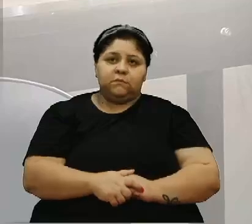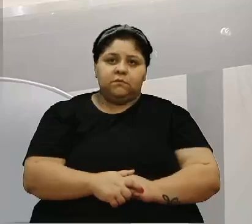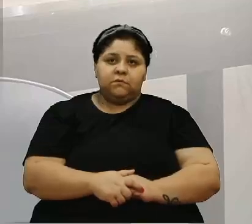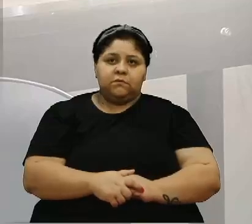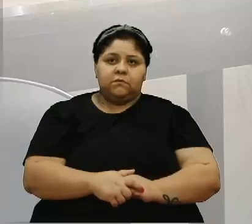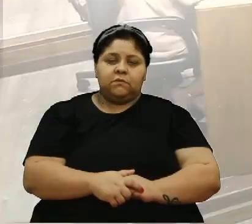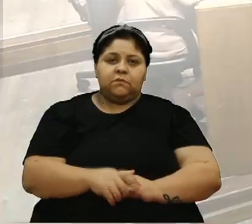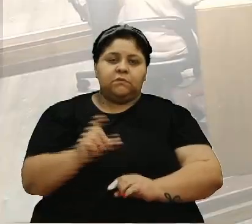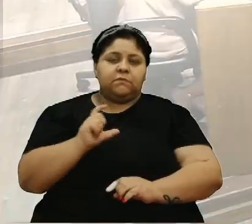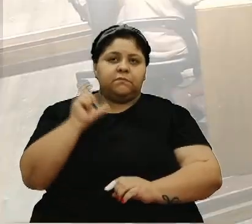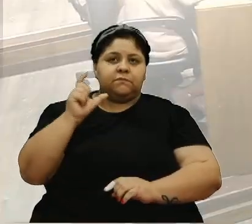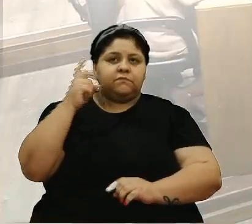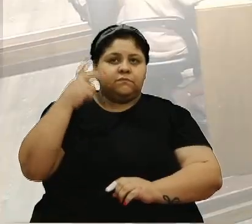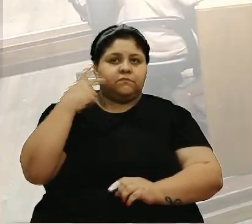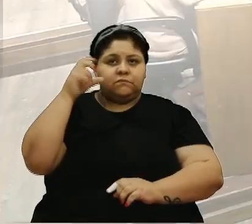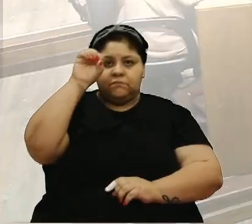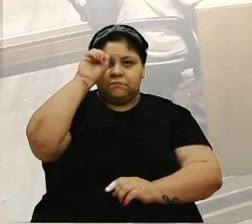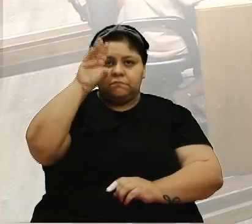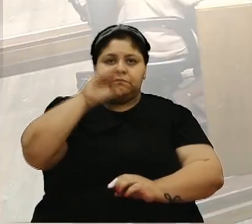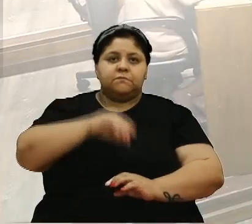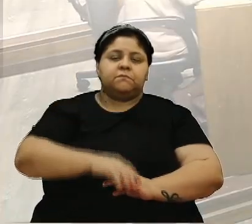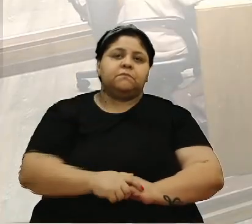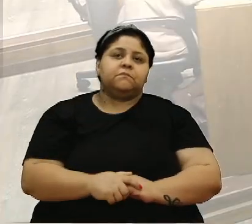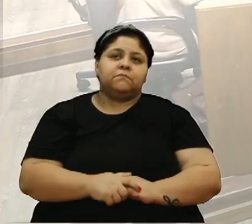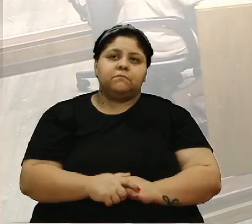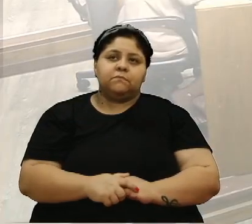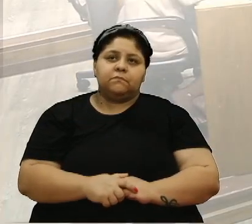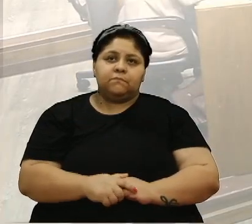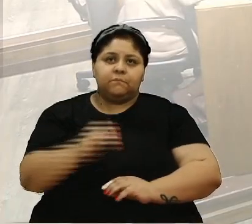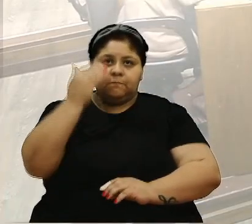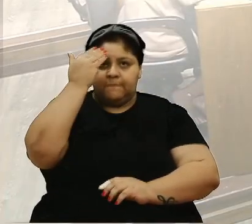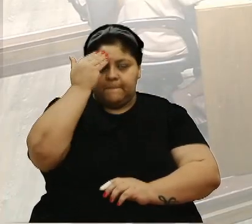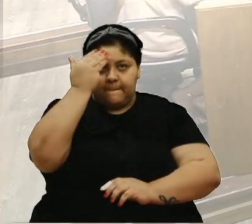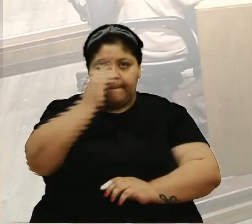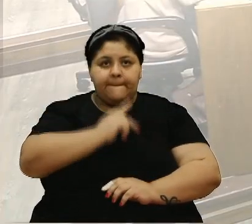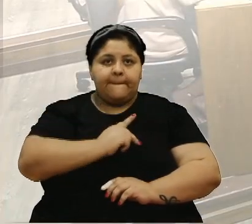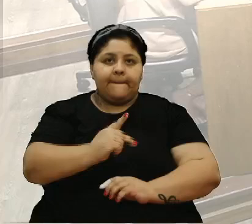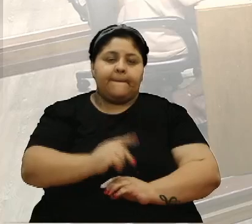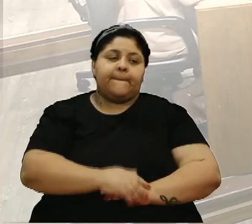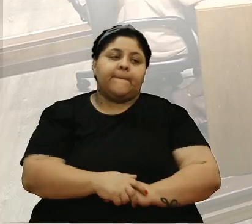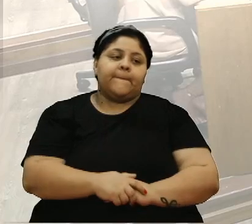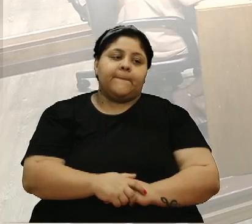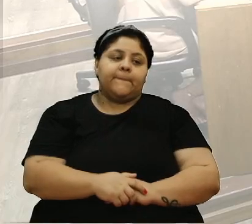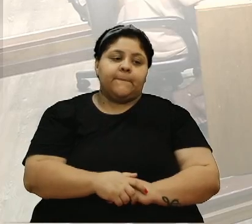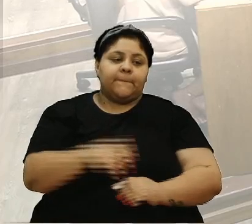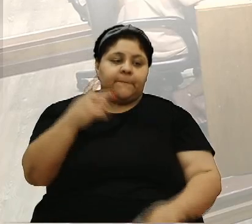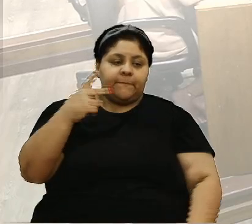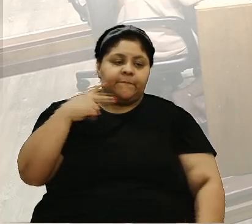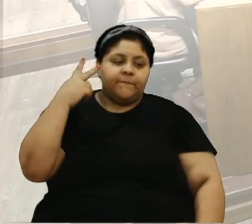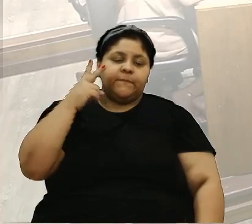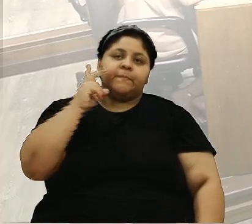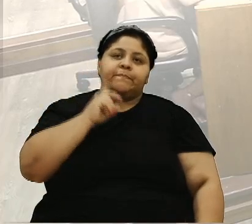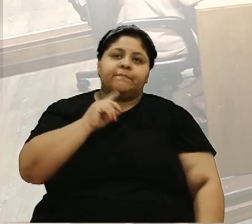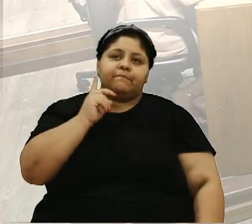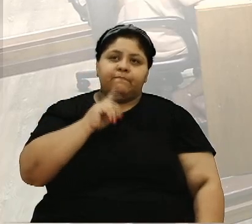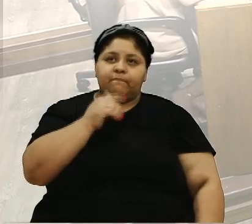Obrigado. Com a palavra, vereador Fiuza. Obrigado, senhor presidente em exercício, vereador Renato